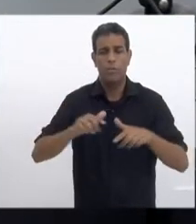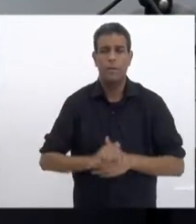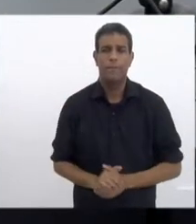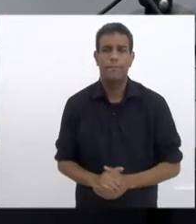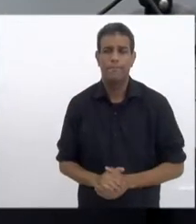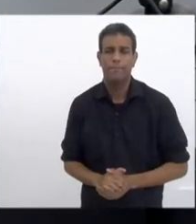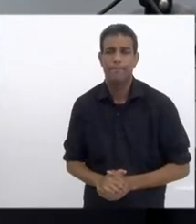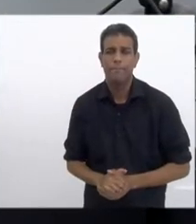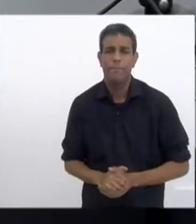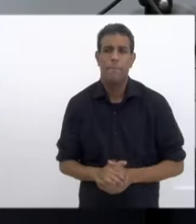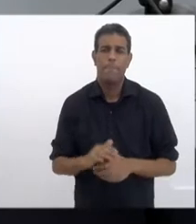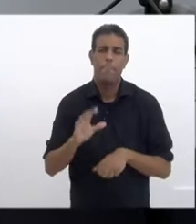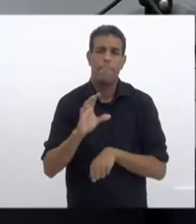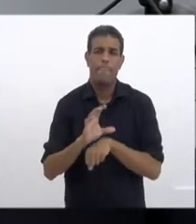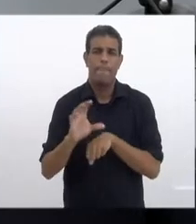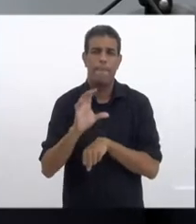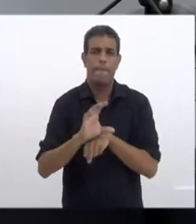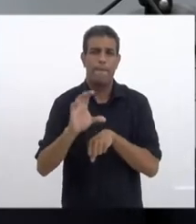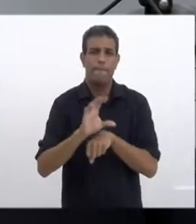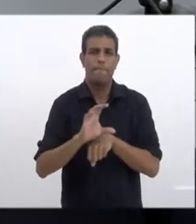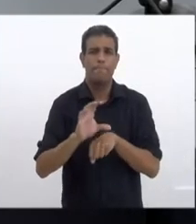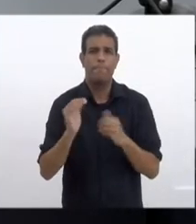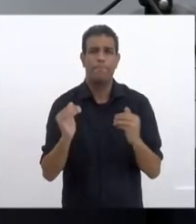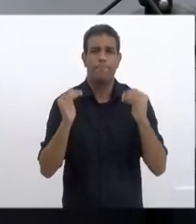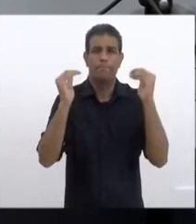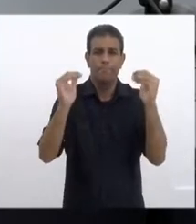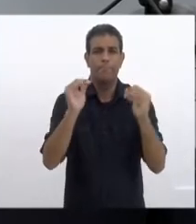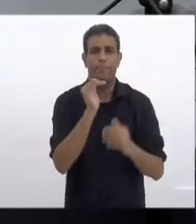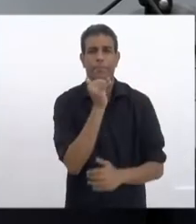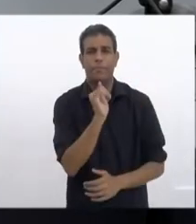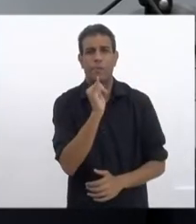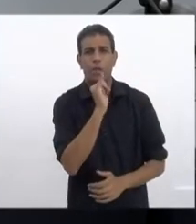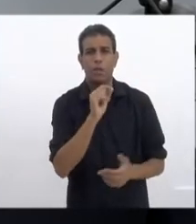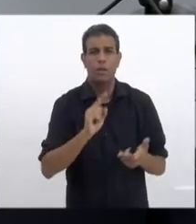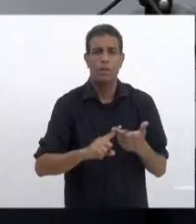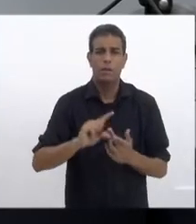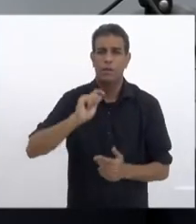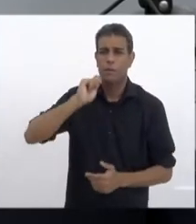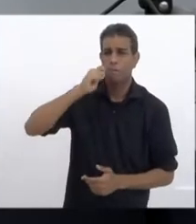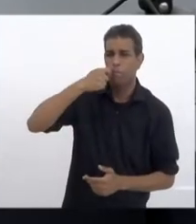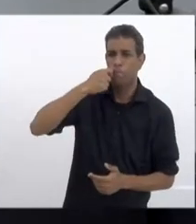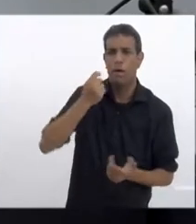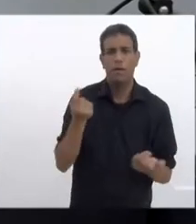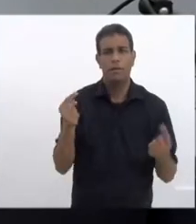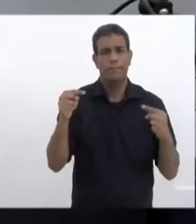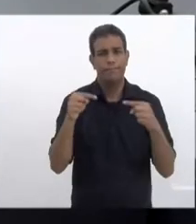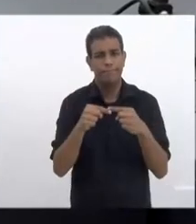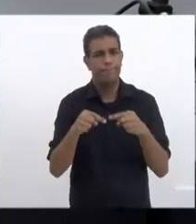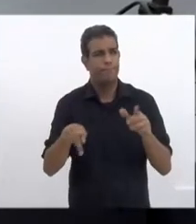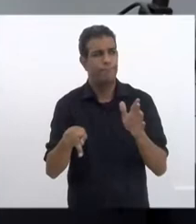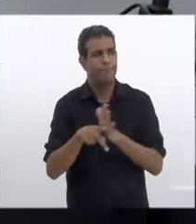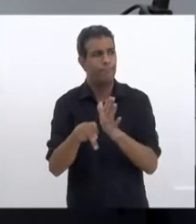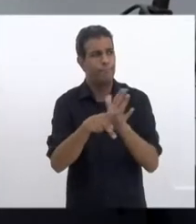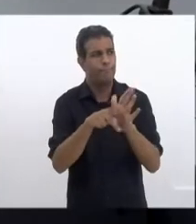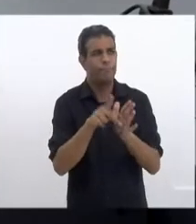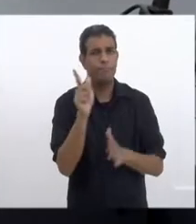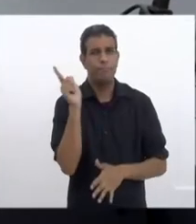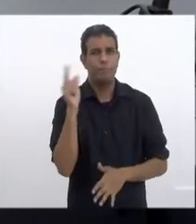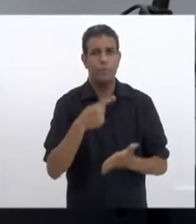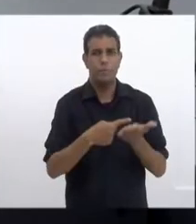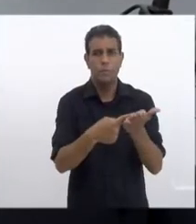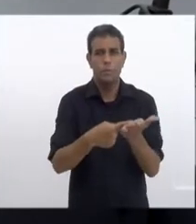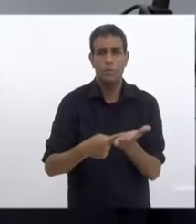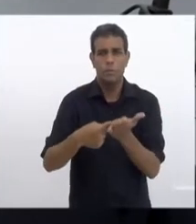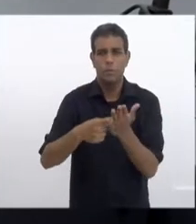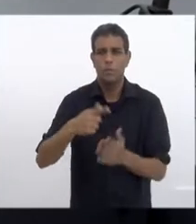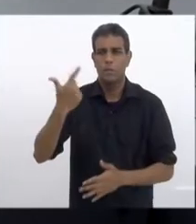cursos importante, né, de elétrica, panificação. Temos uma parceria muito boa também com a Moinho Rosa Branca,